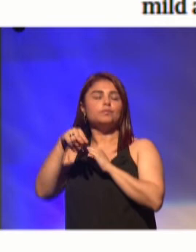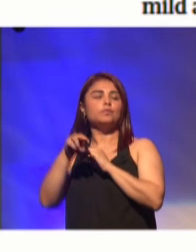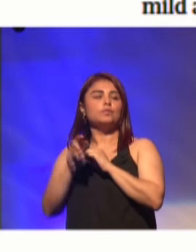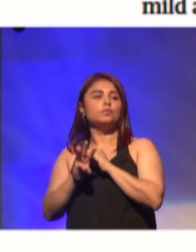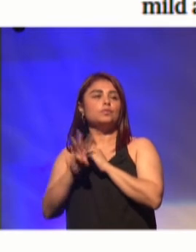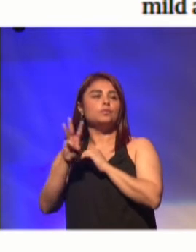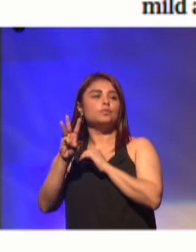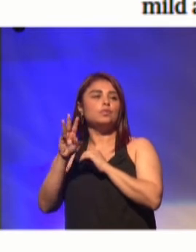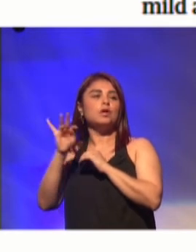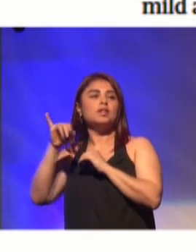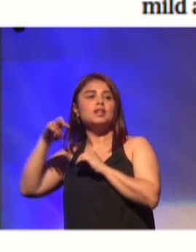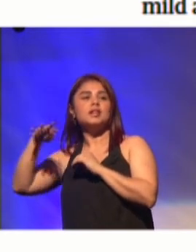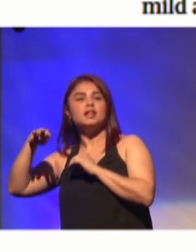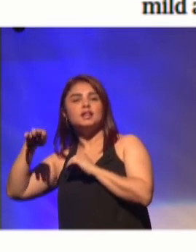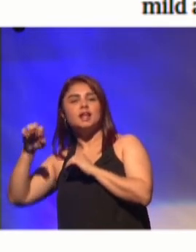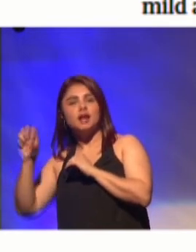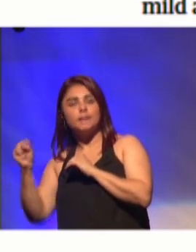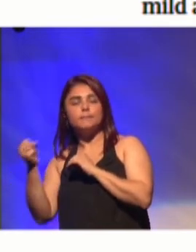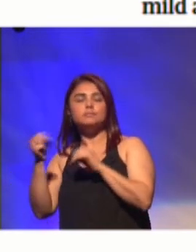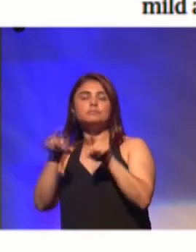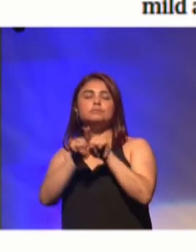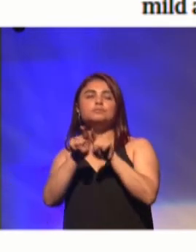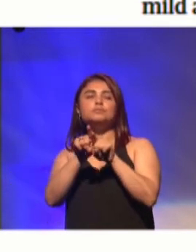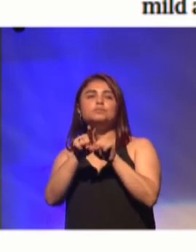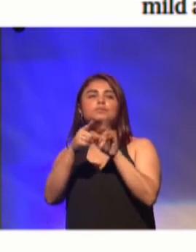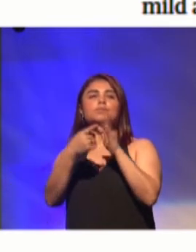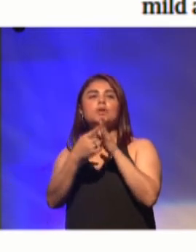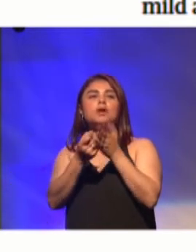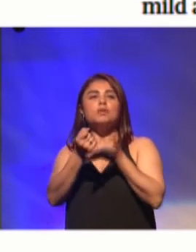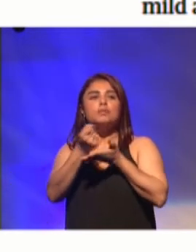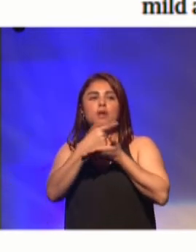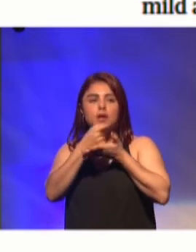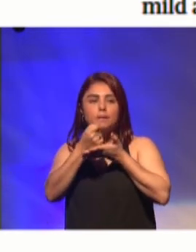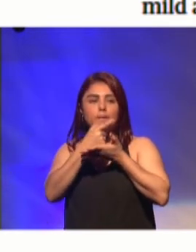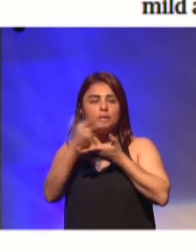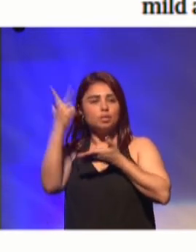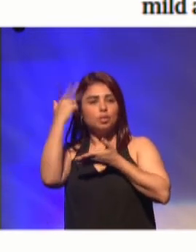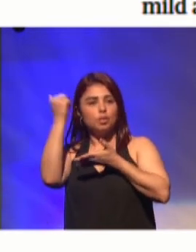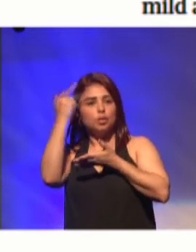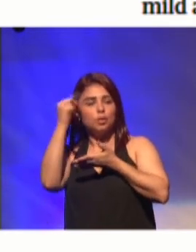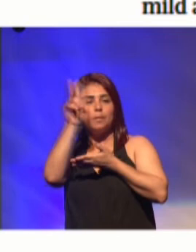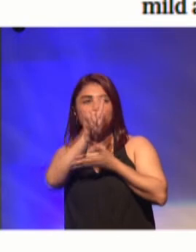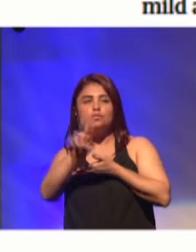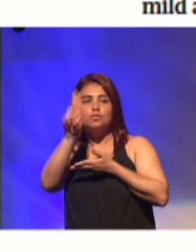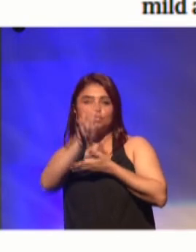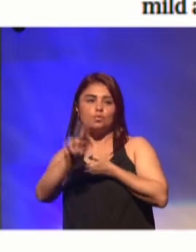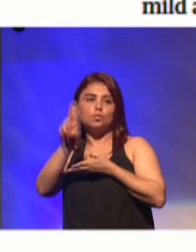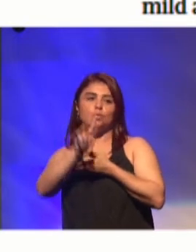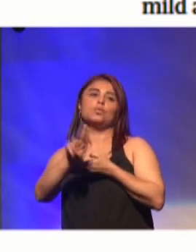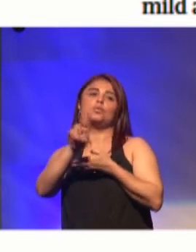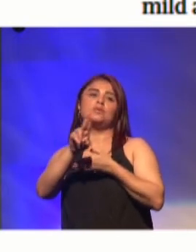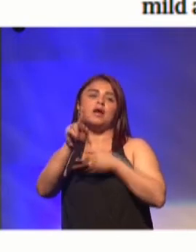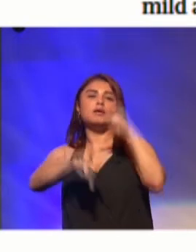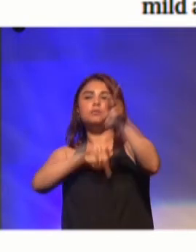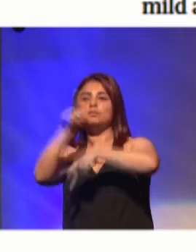matéria na seção de ciência, mostrando que aqueles analgésicos normalmente utilizados pela grande maioria da